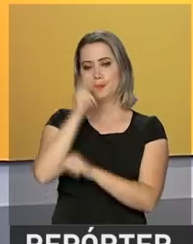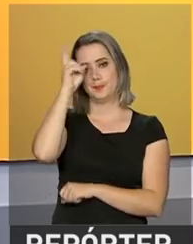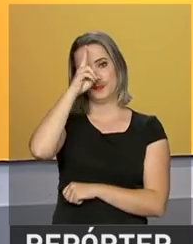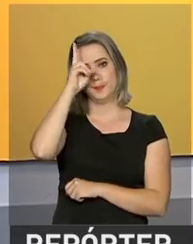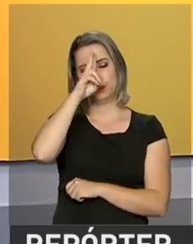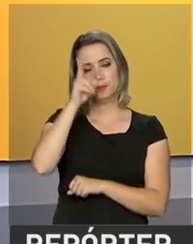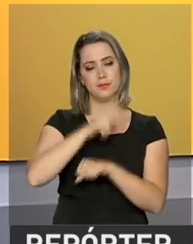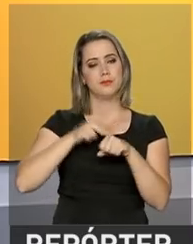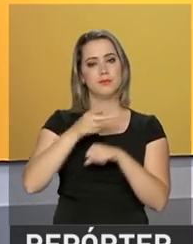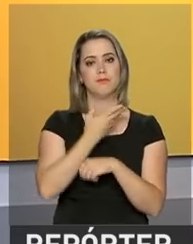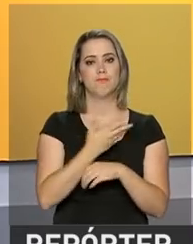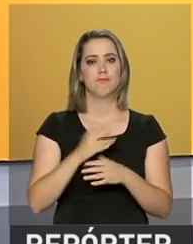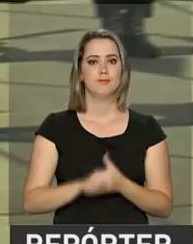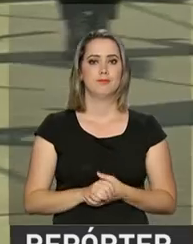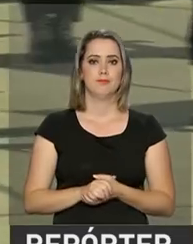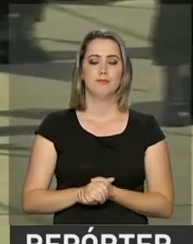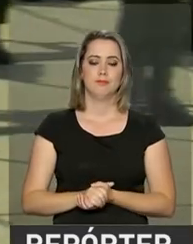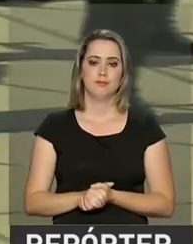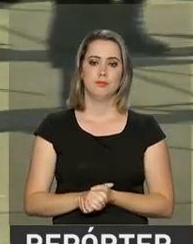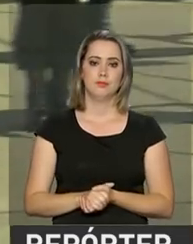das fora do país